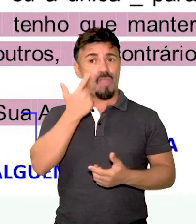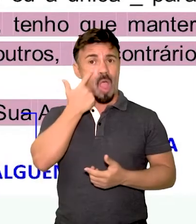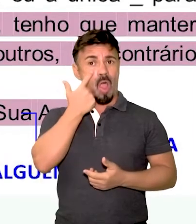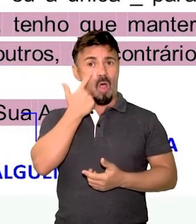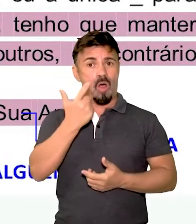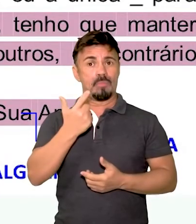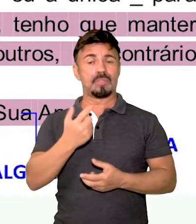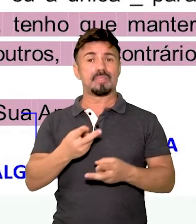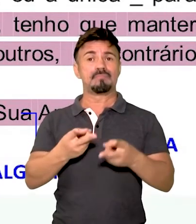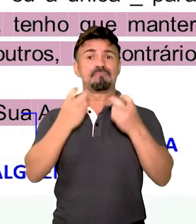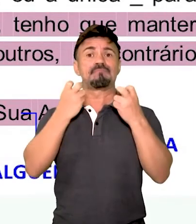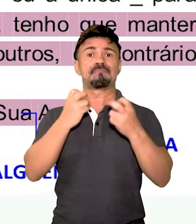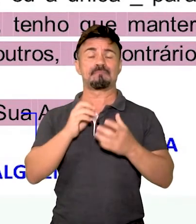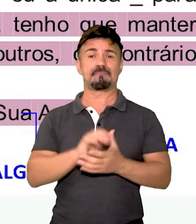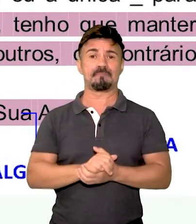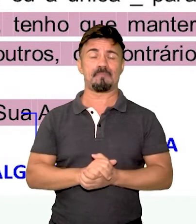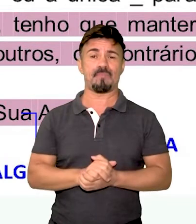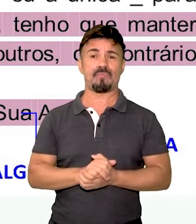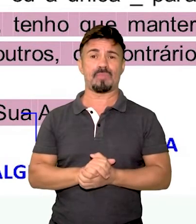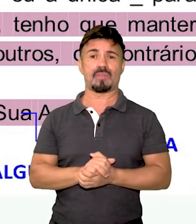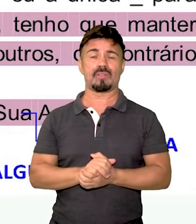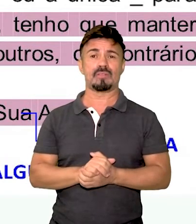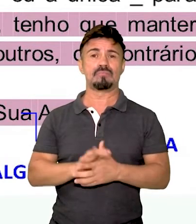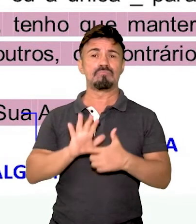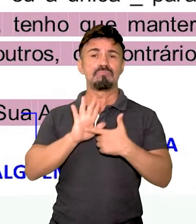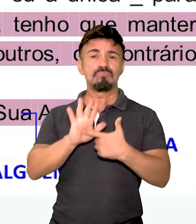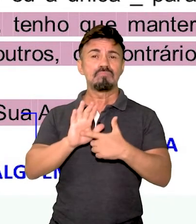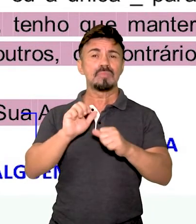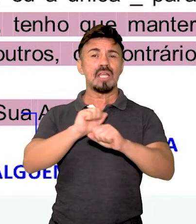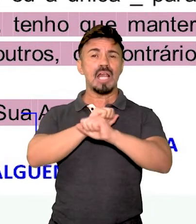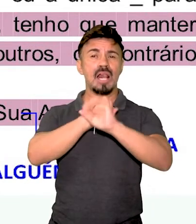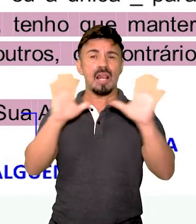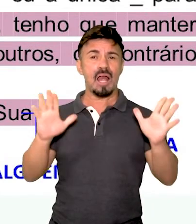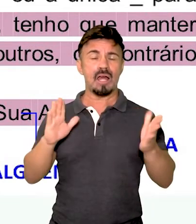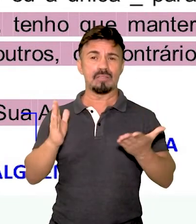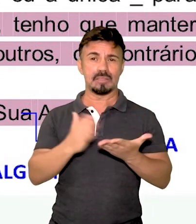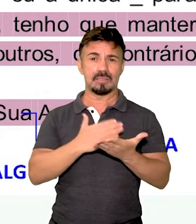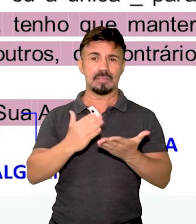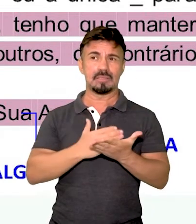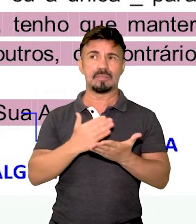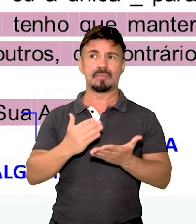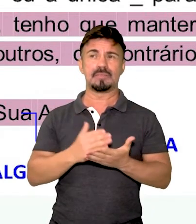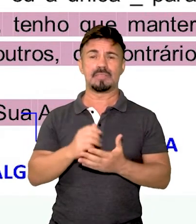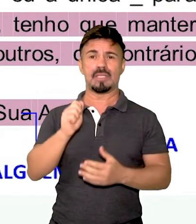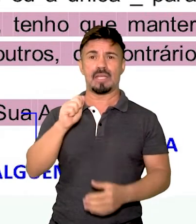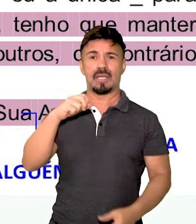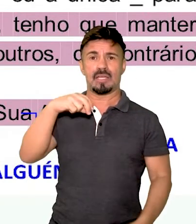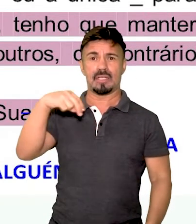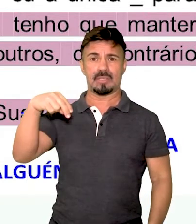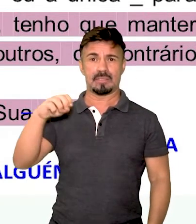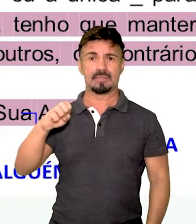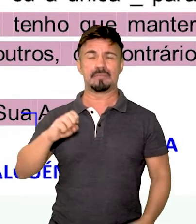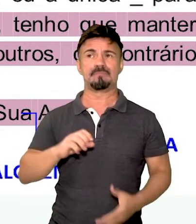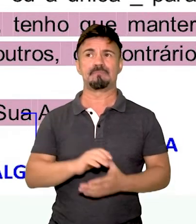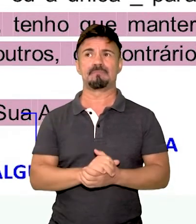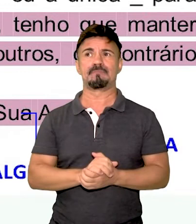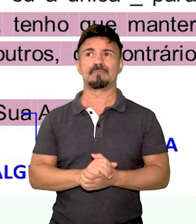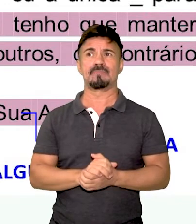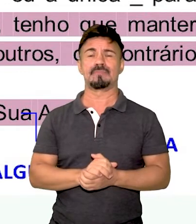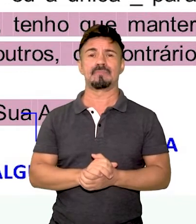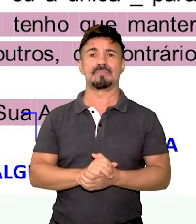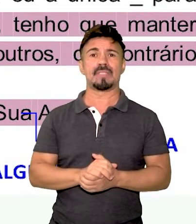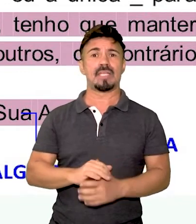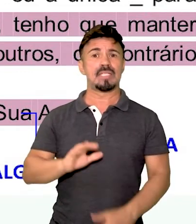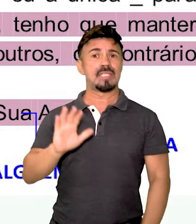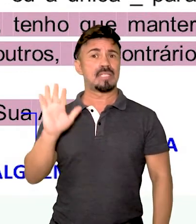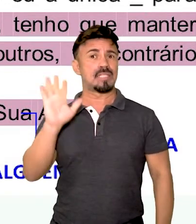observe o seguinte aqui, para a gente colocar bem nítido a página do diário de Kate, né, de Anne. Diz assim,